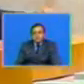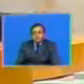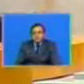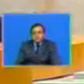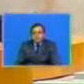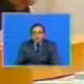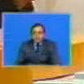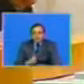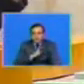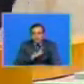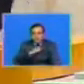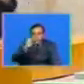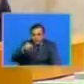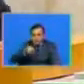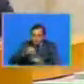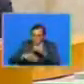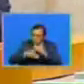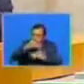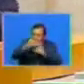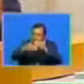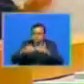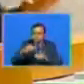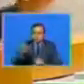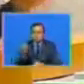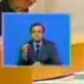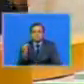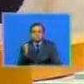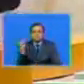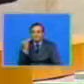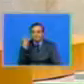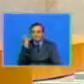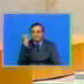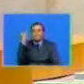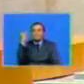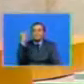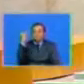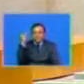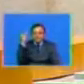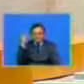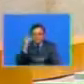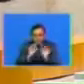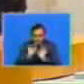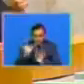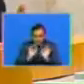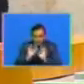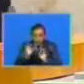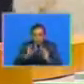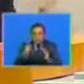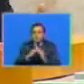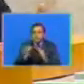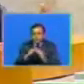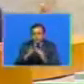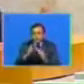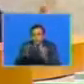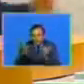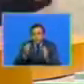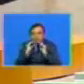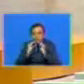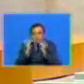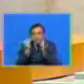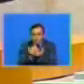Temos que, sim, desenvolver planos importantíssimos. Plano Municipal de Habitação, que já está na